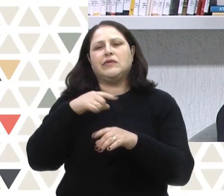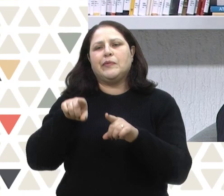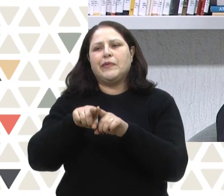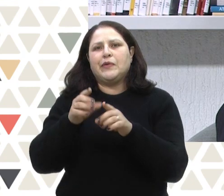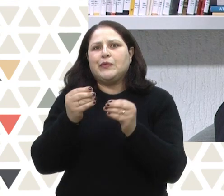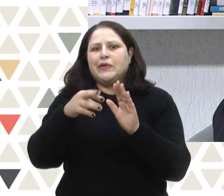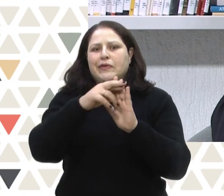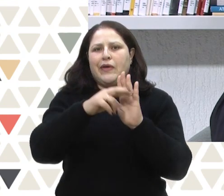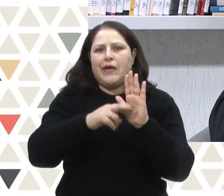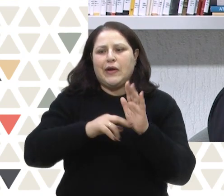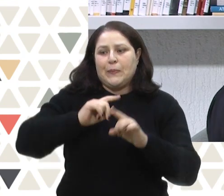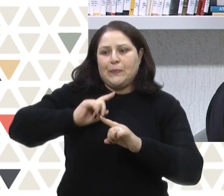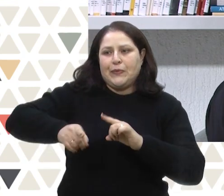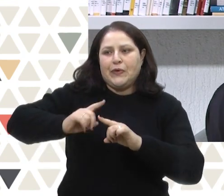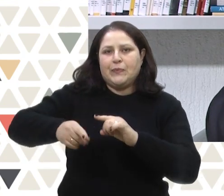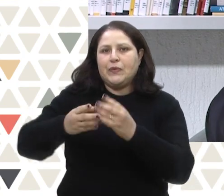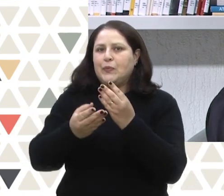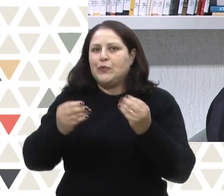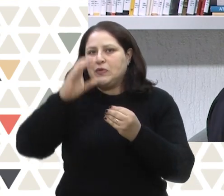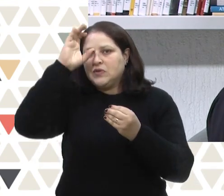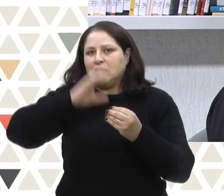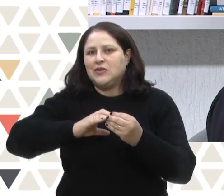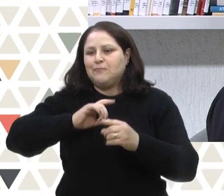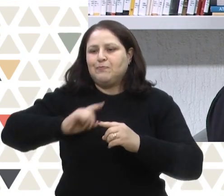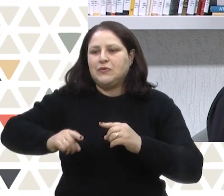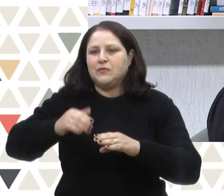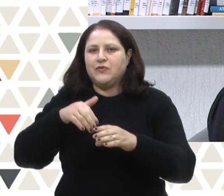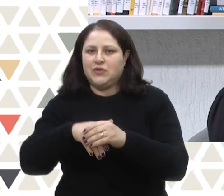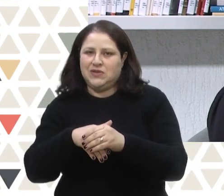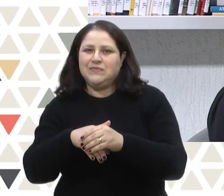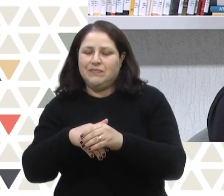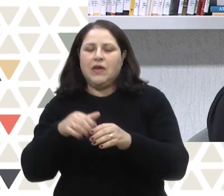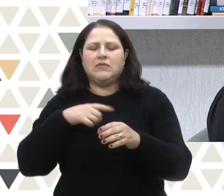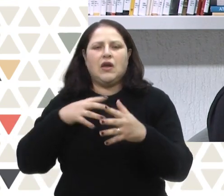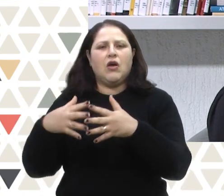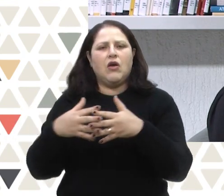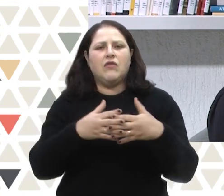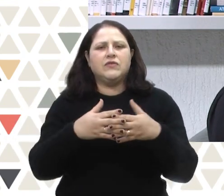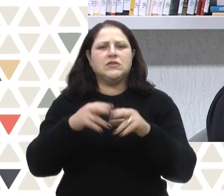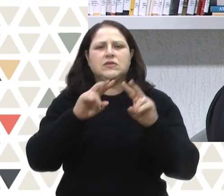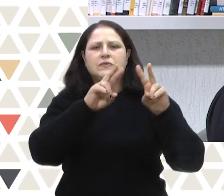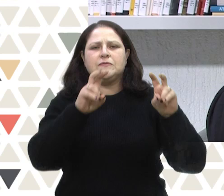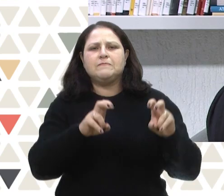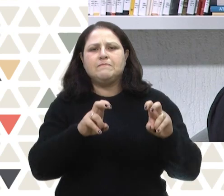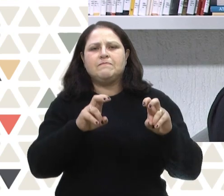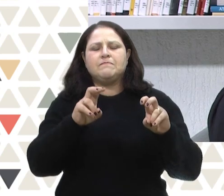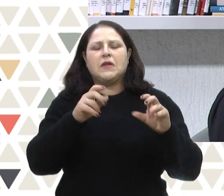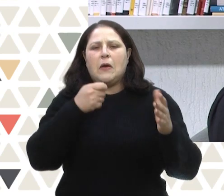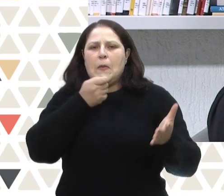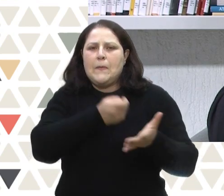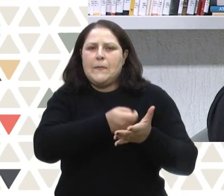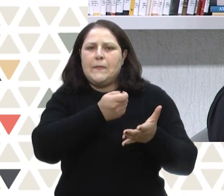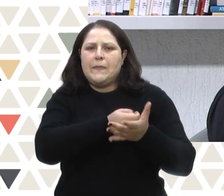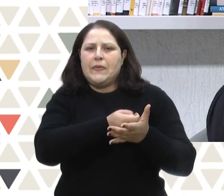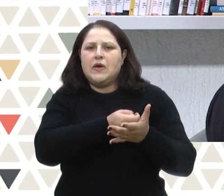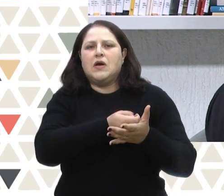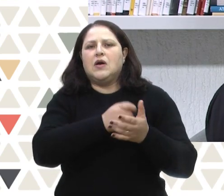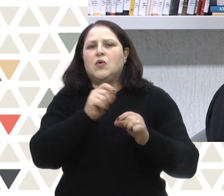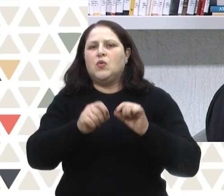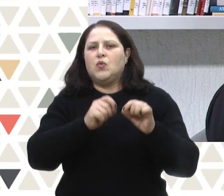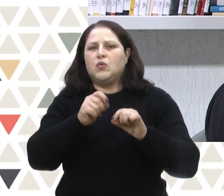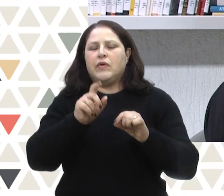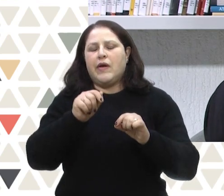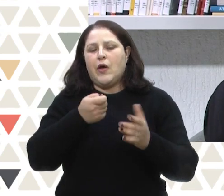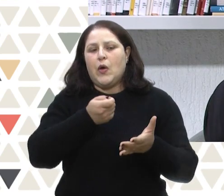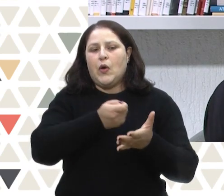no voto. E há uma confusão relativa quanto a essa obrigatoriedade, no sentido de que